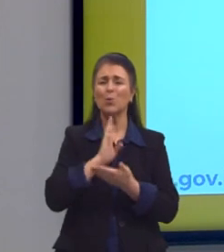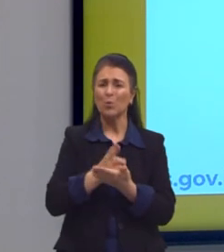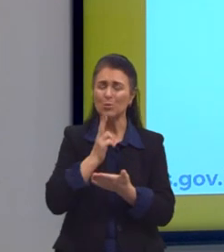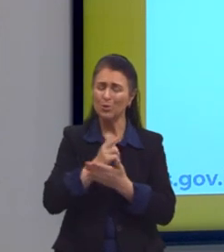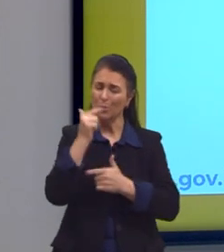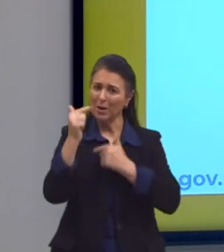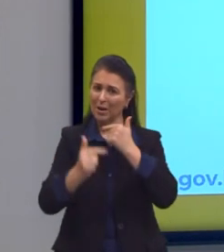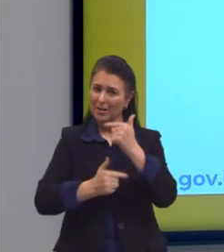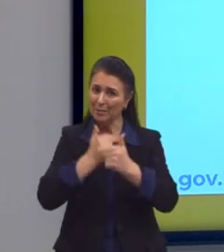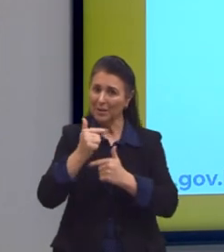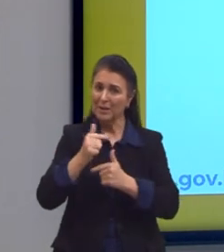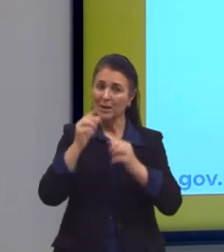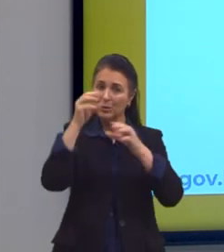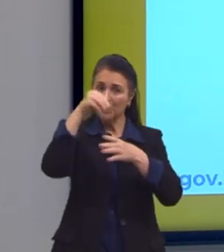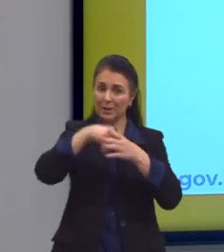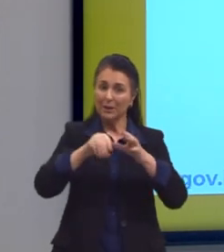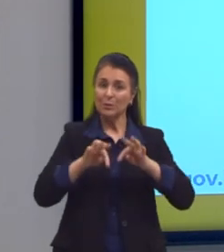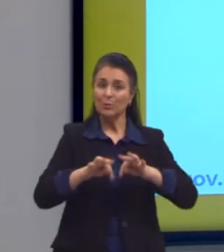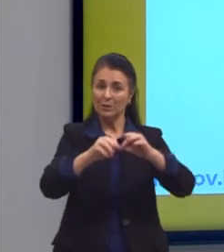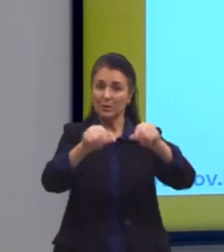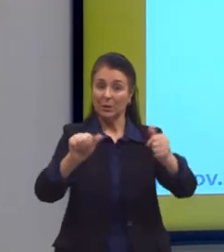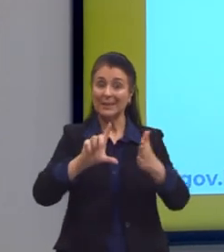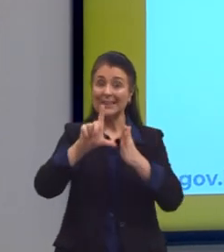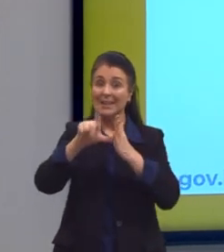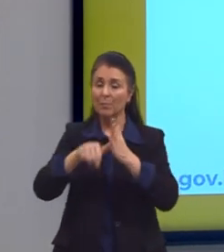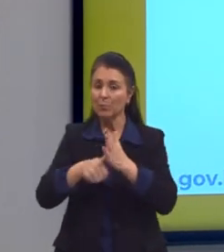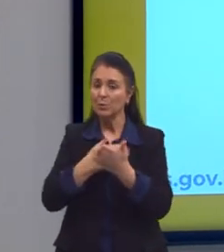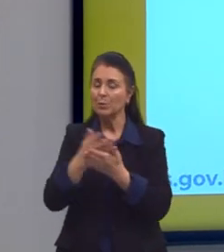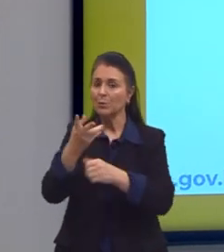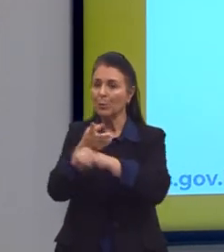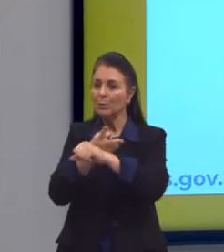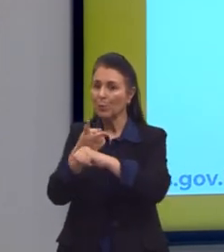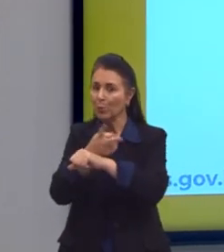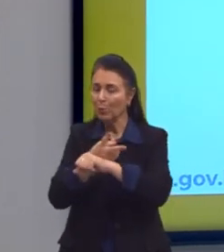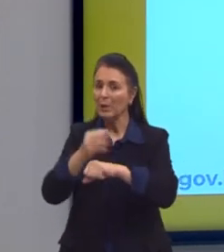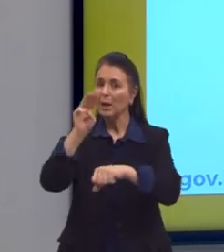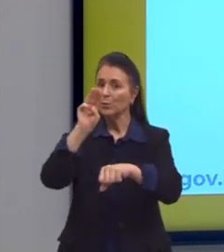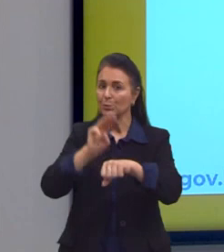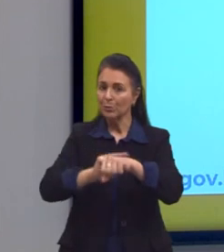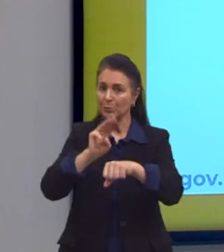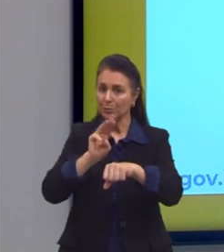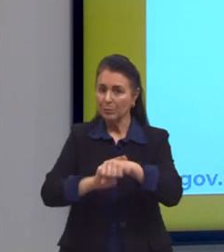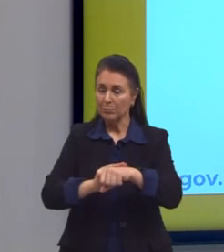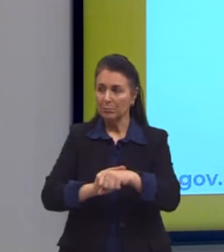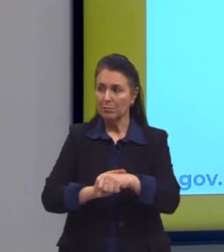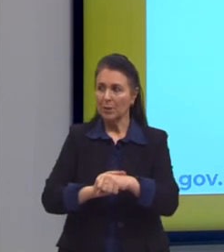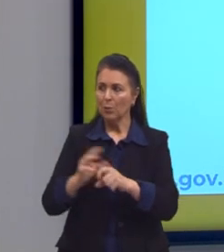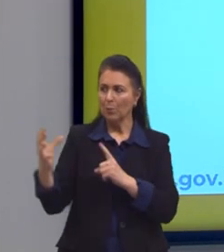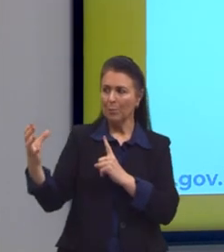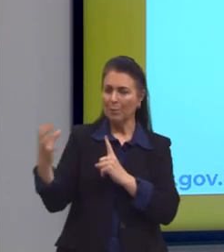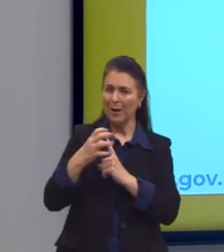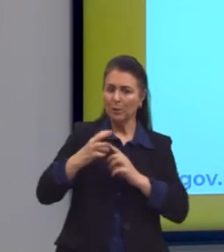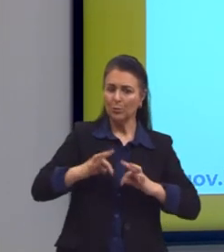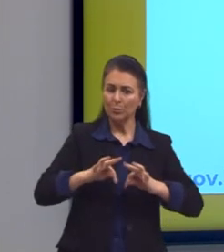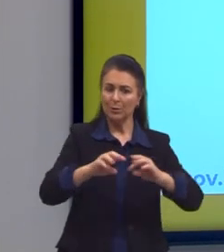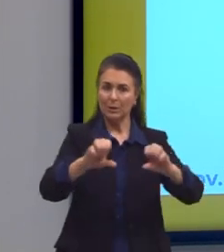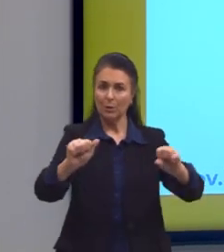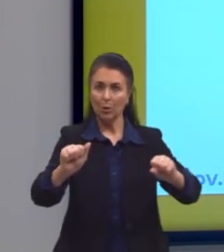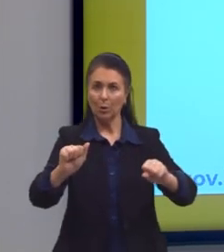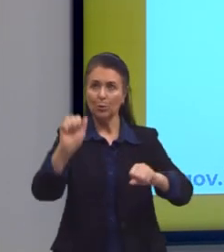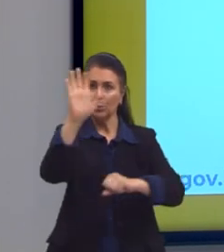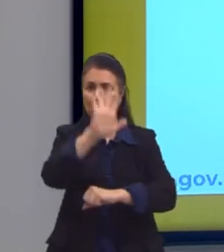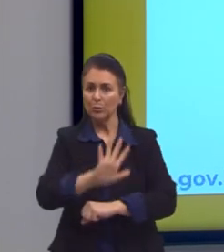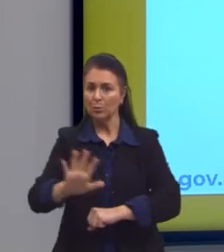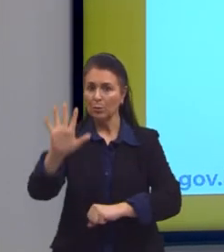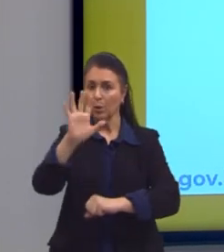da instalação da atividade mineradora. Nem sempre com reconhecimento do impacto ao seu território pelo Estado e pela